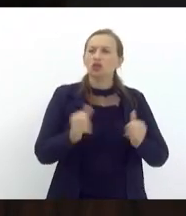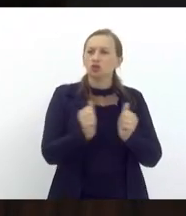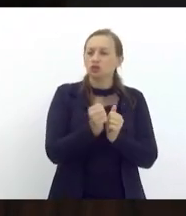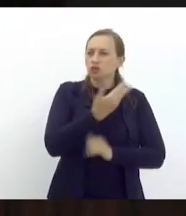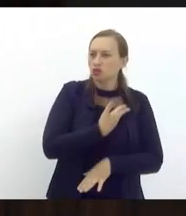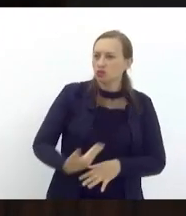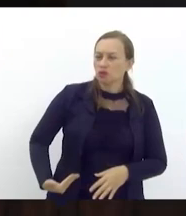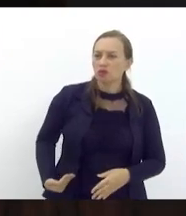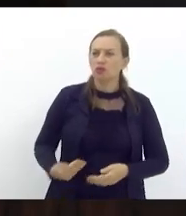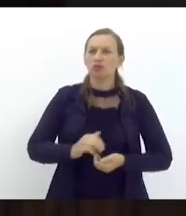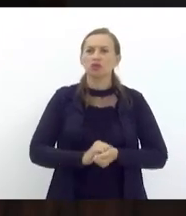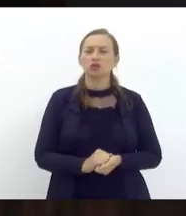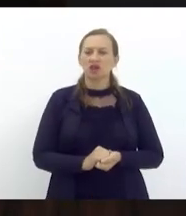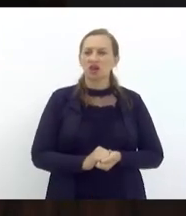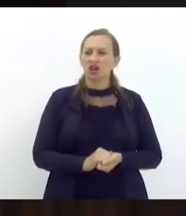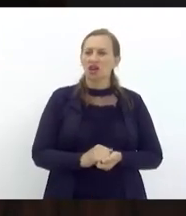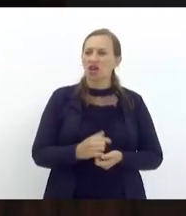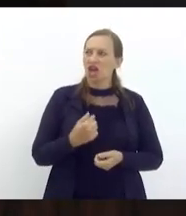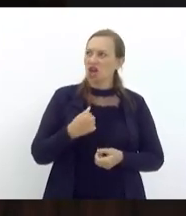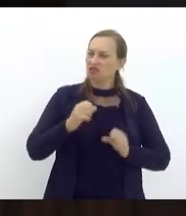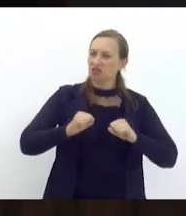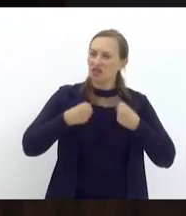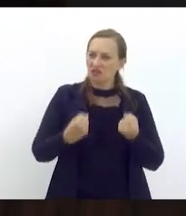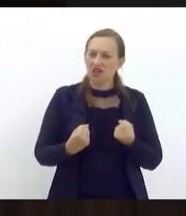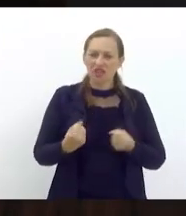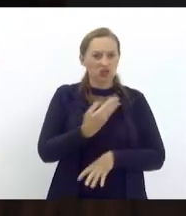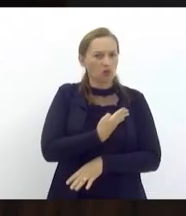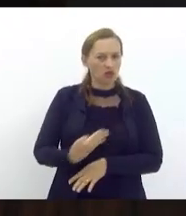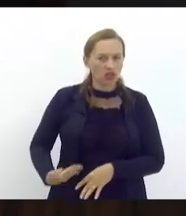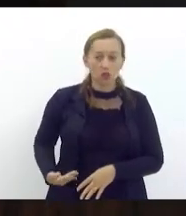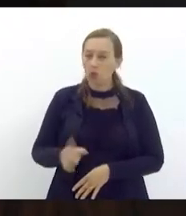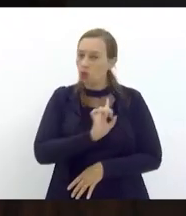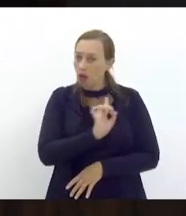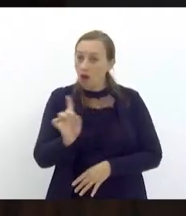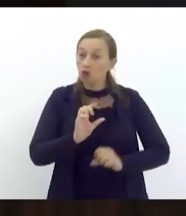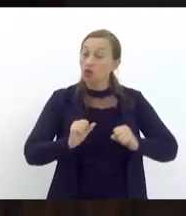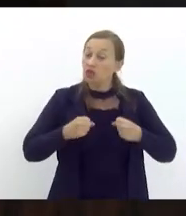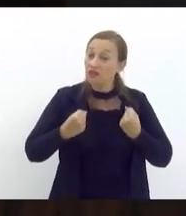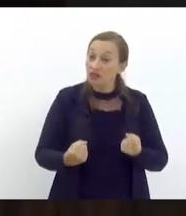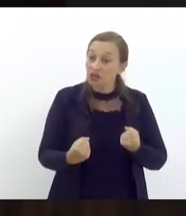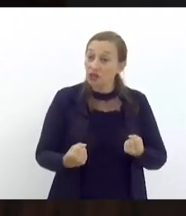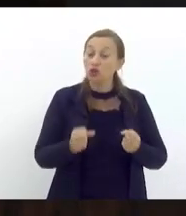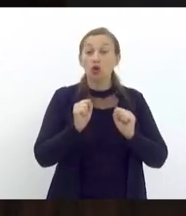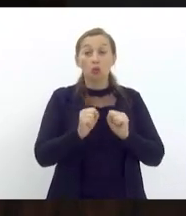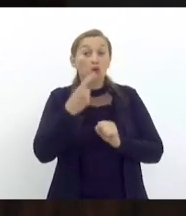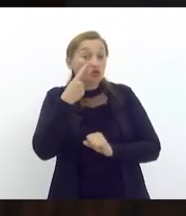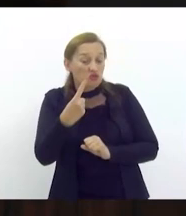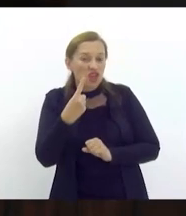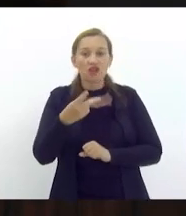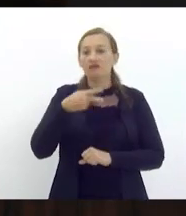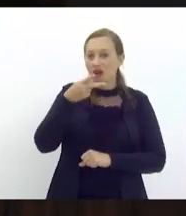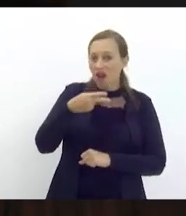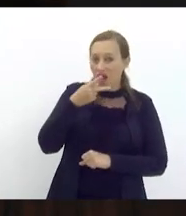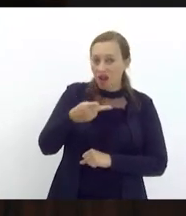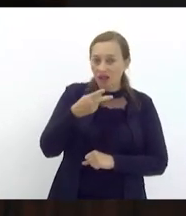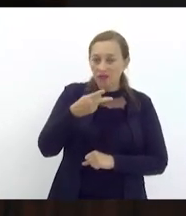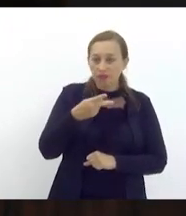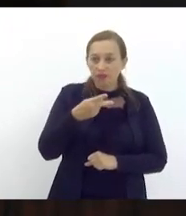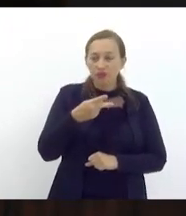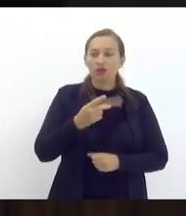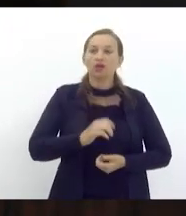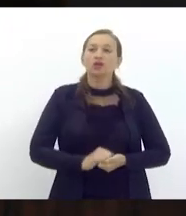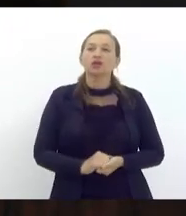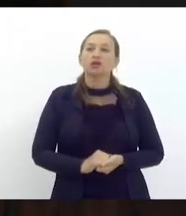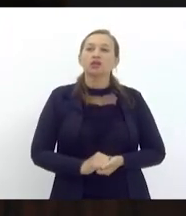e aqui não estou fazendo defesa de Governador tô fazendo defesa daquilo que eu posso ver ele falar a gente tá